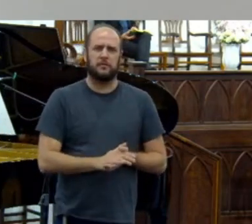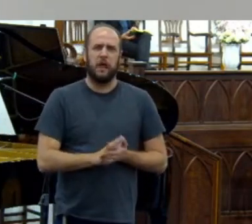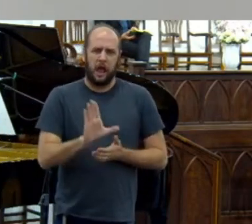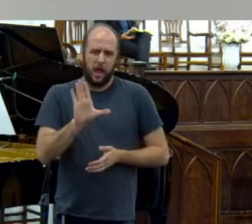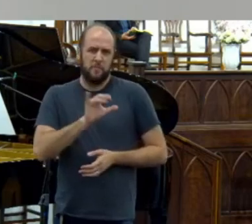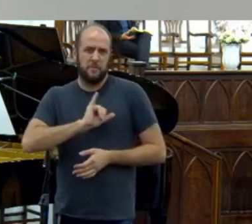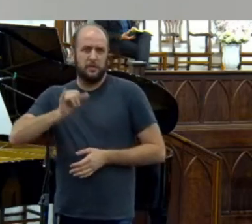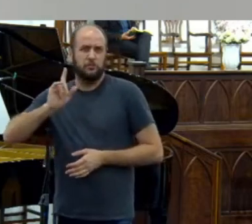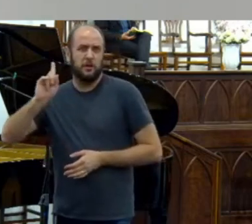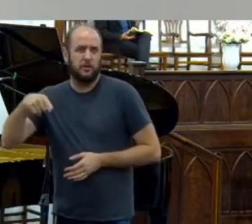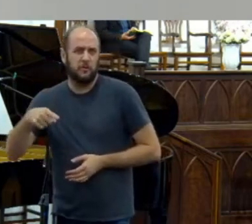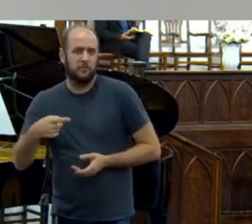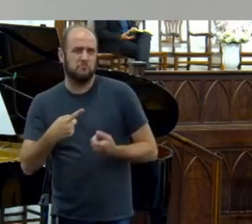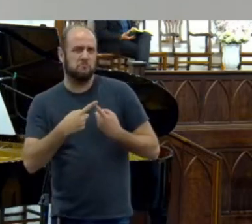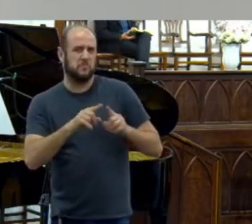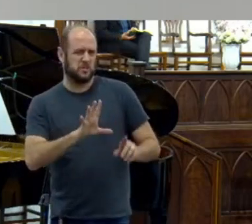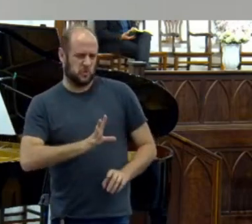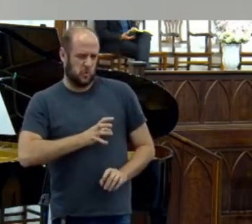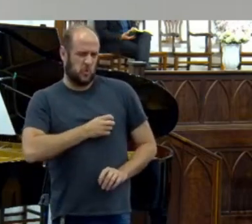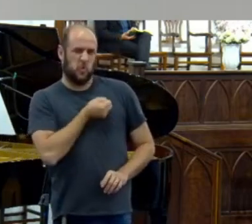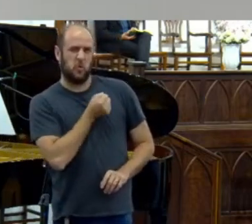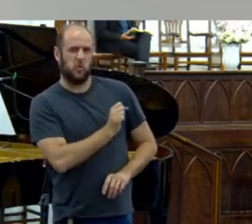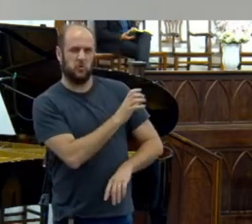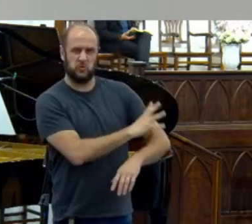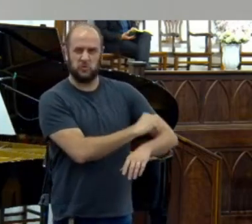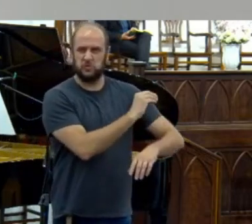Jacó, porém eu odiei a Esaú.